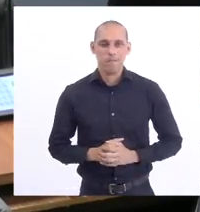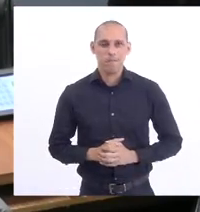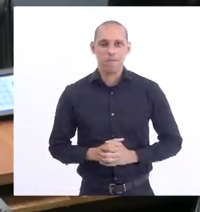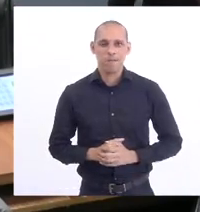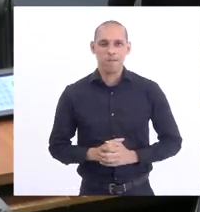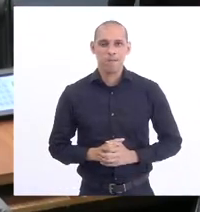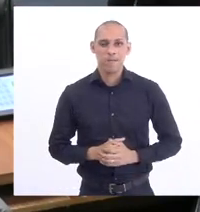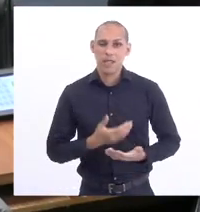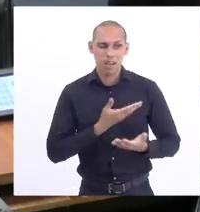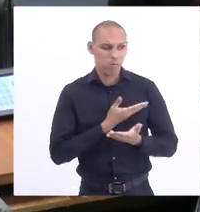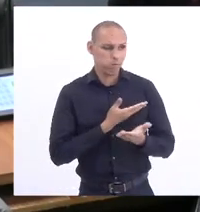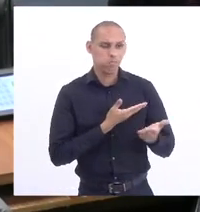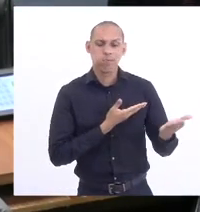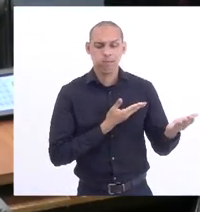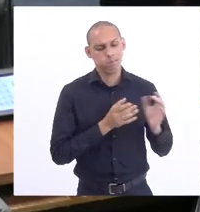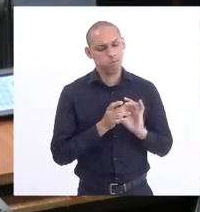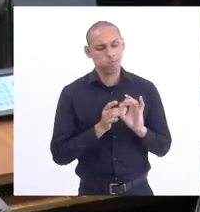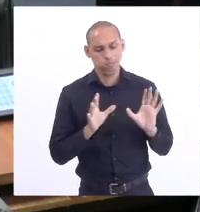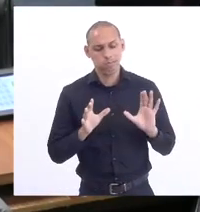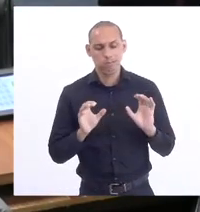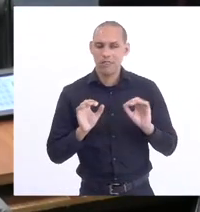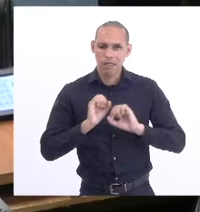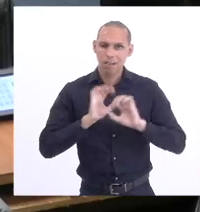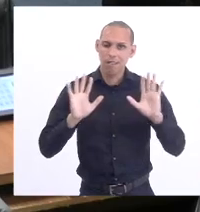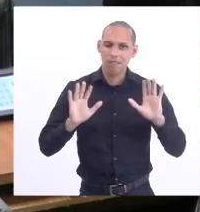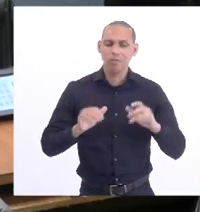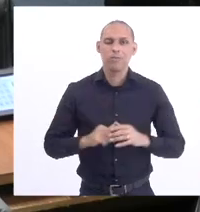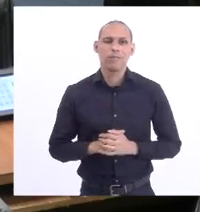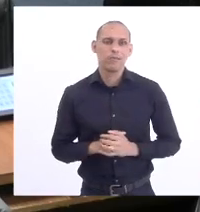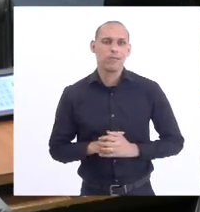Se meus colegas de partido permitirem, óbvio.